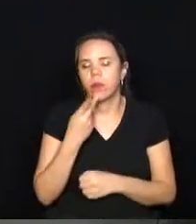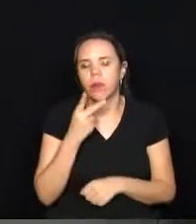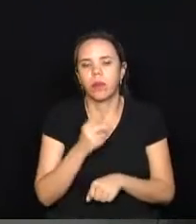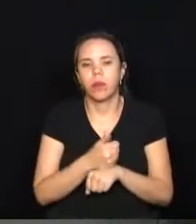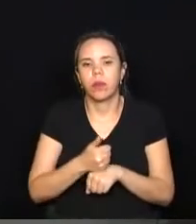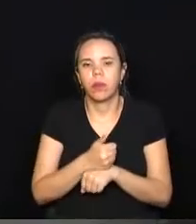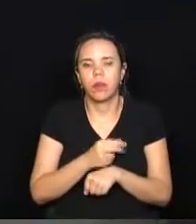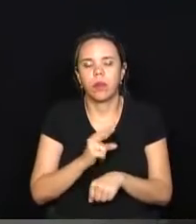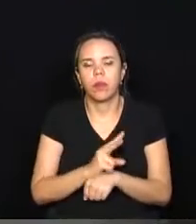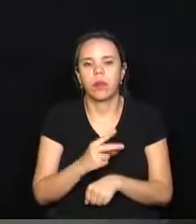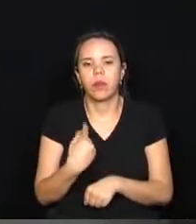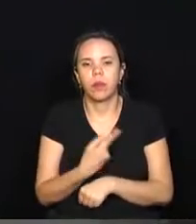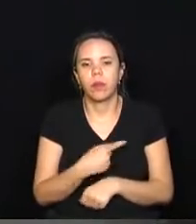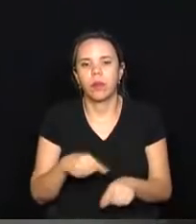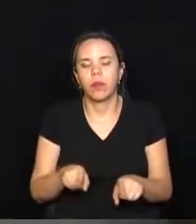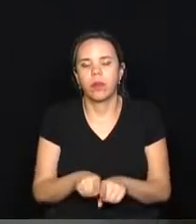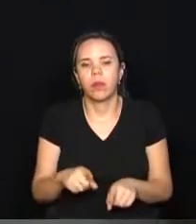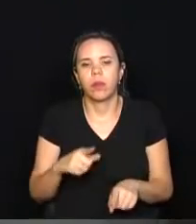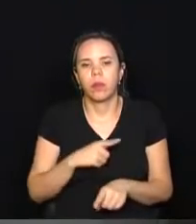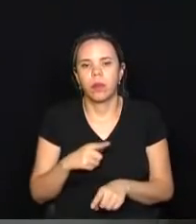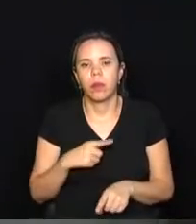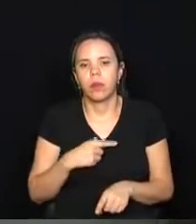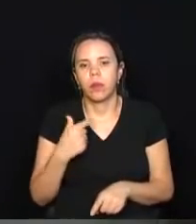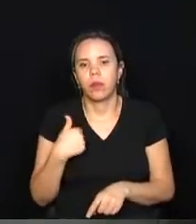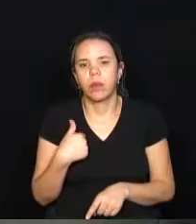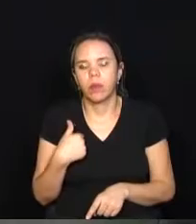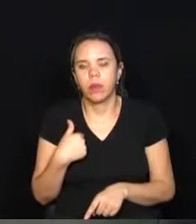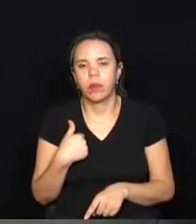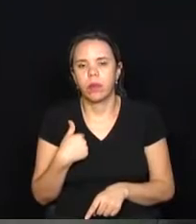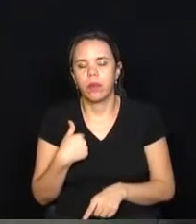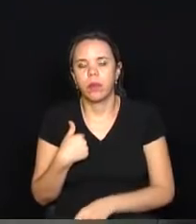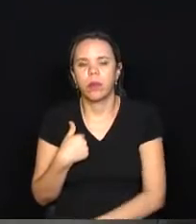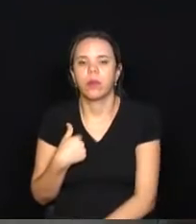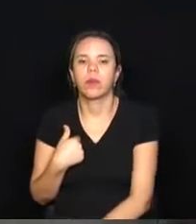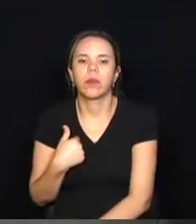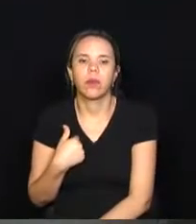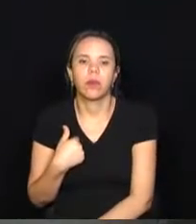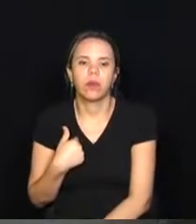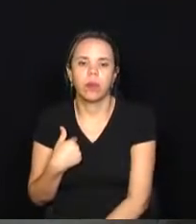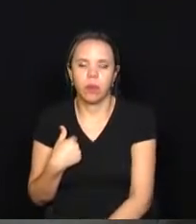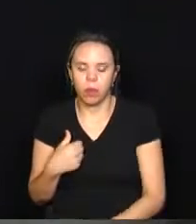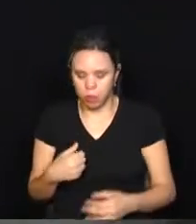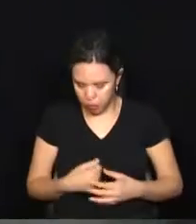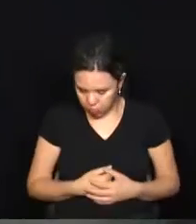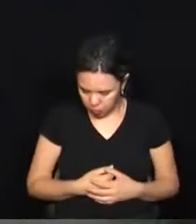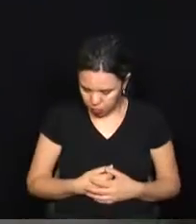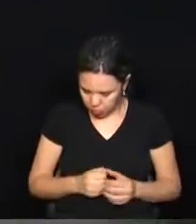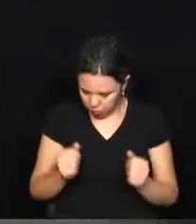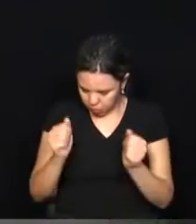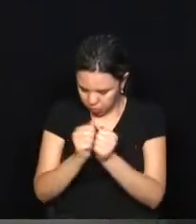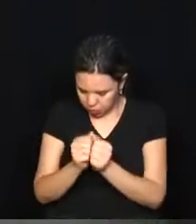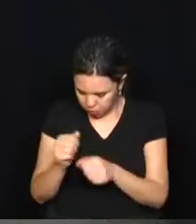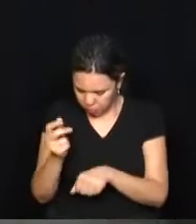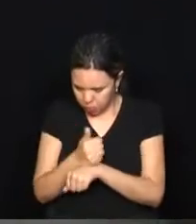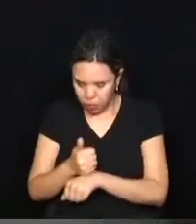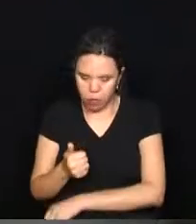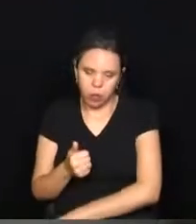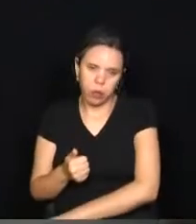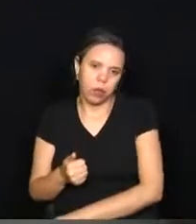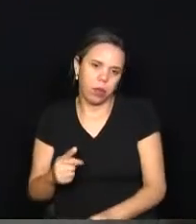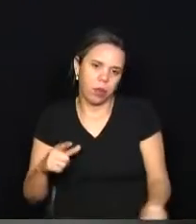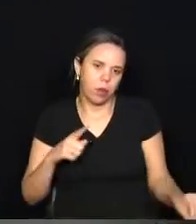cuidadores. Nós também temos, eu sou bem apta, junto com os cuidadores, nós temos